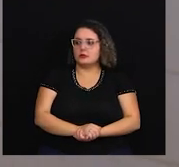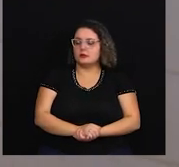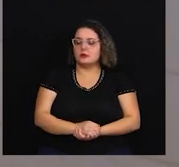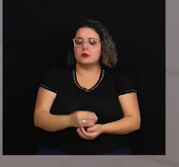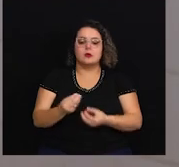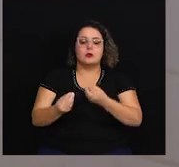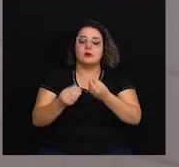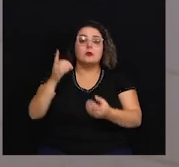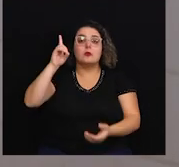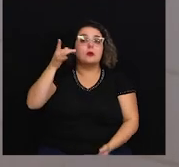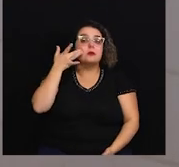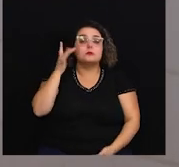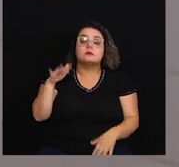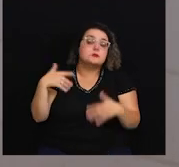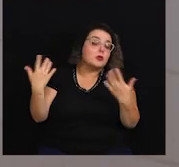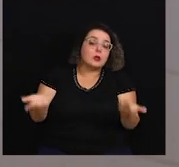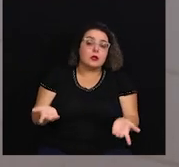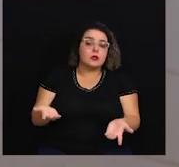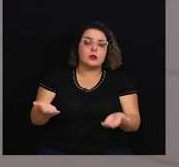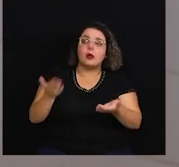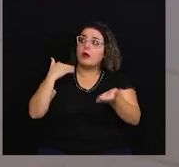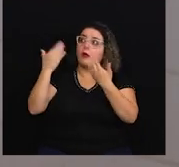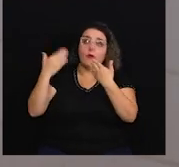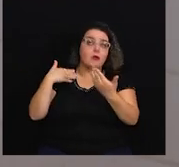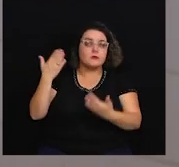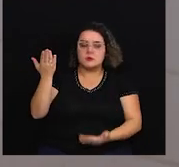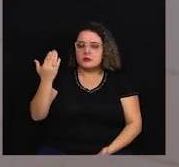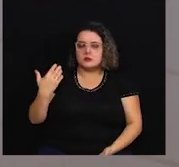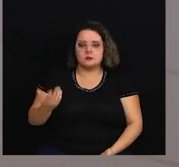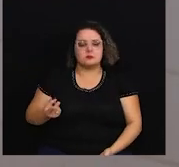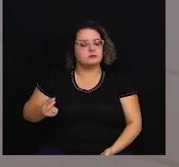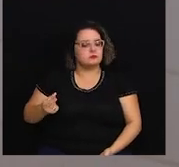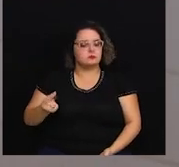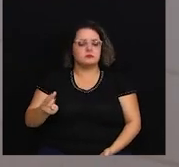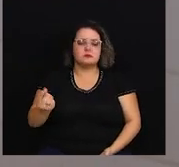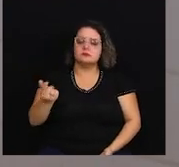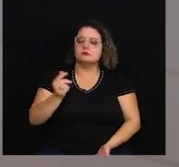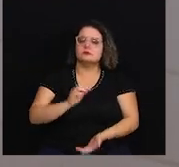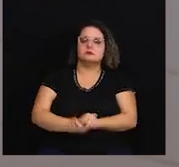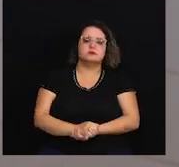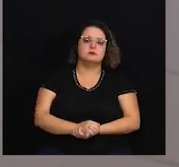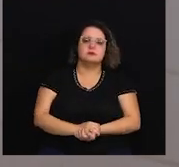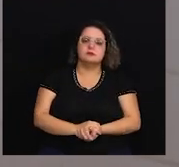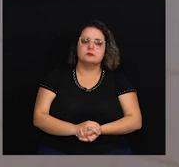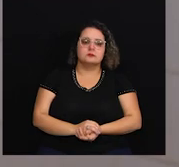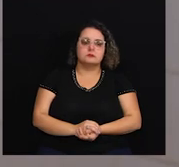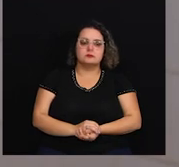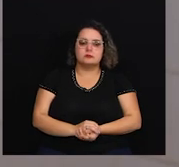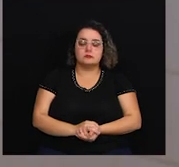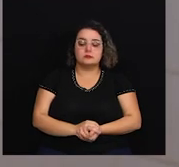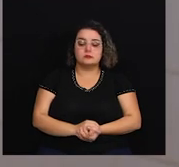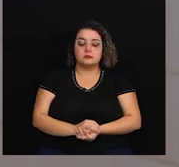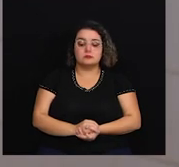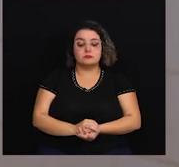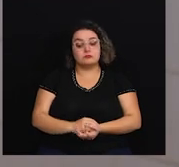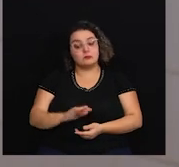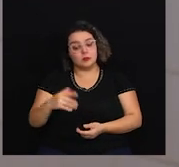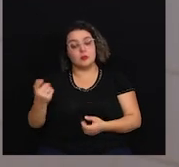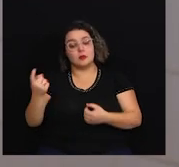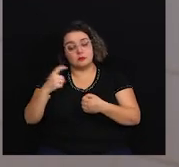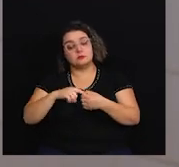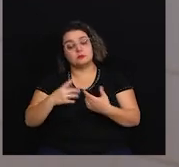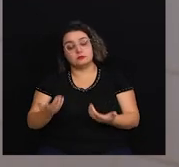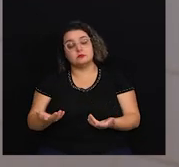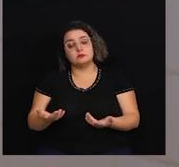como é Deus como eu não sei como é que Deus eu sei que eu conversei com ele conversando muito tempo Oi Ni quando eu voltei e falou que vai